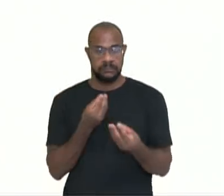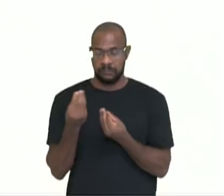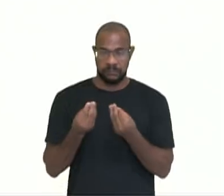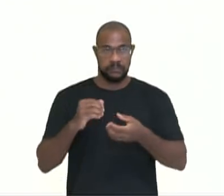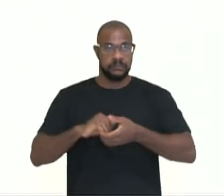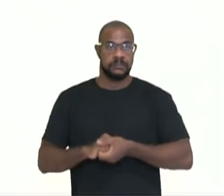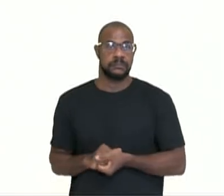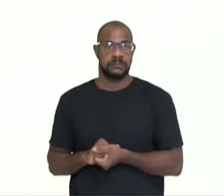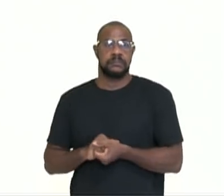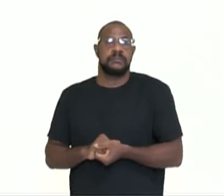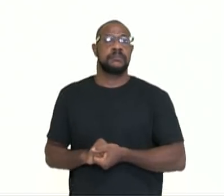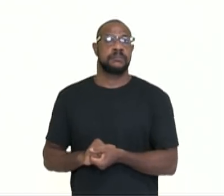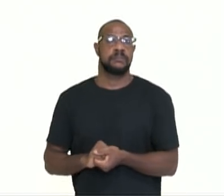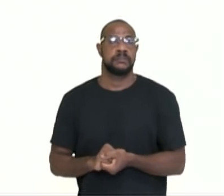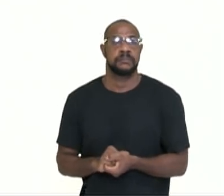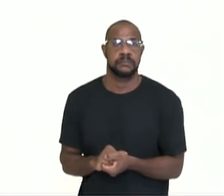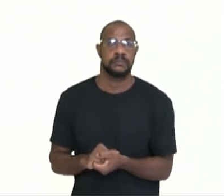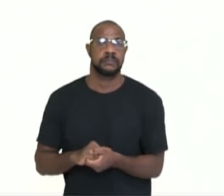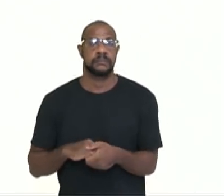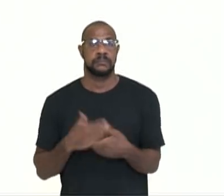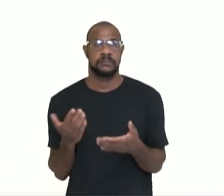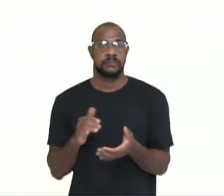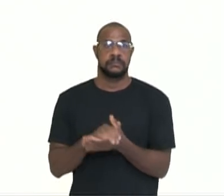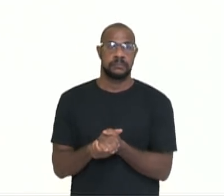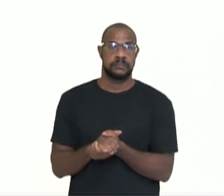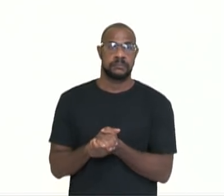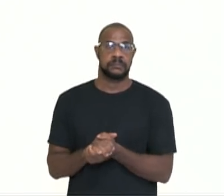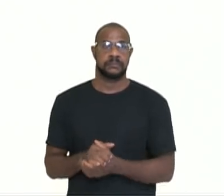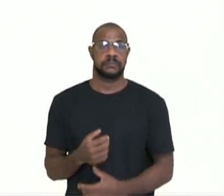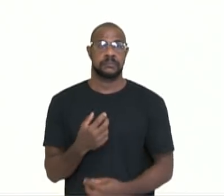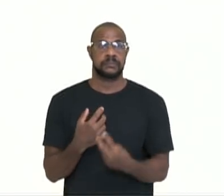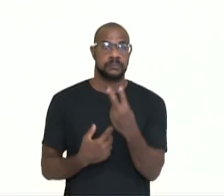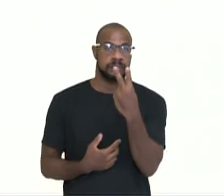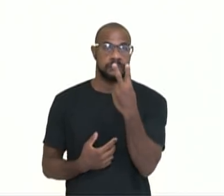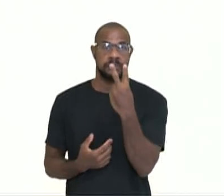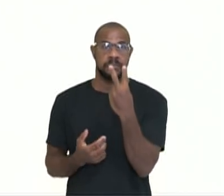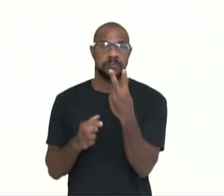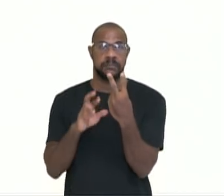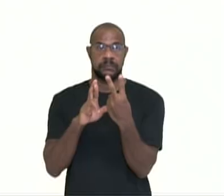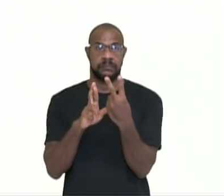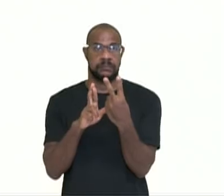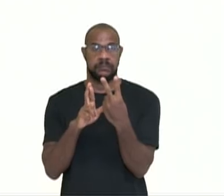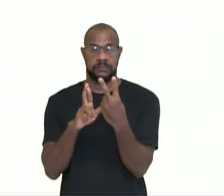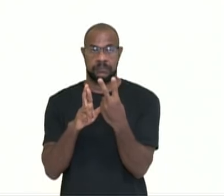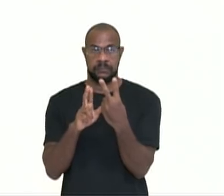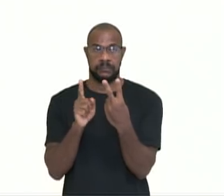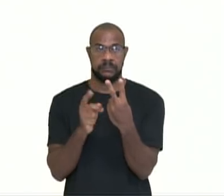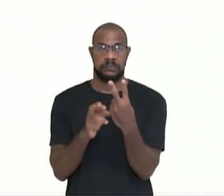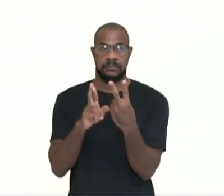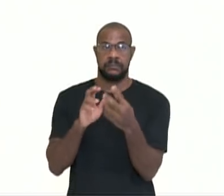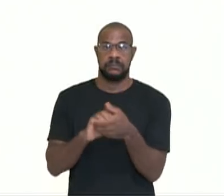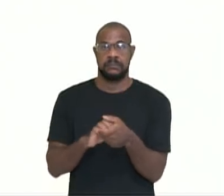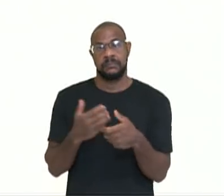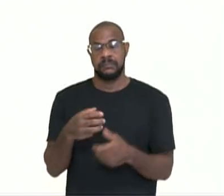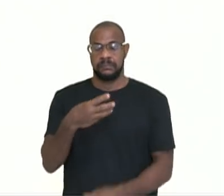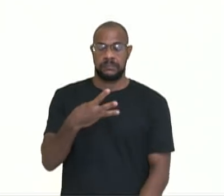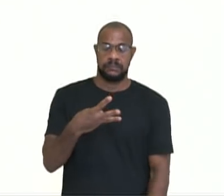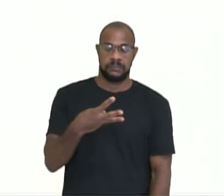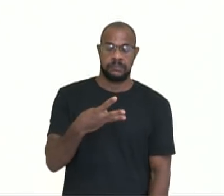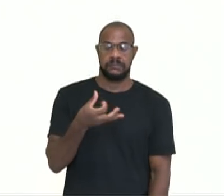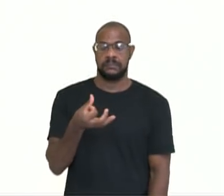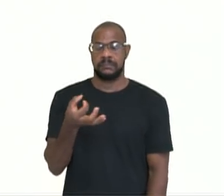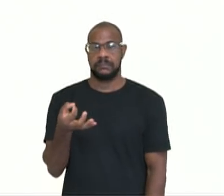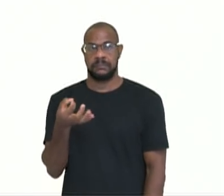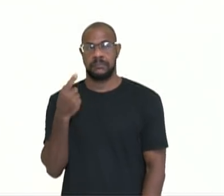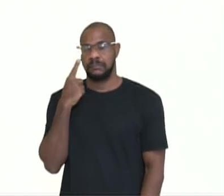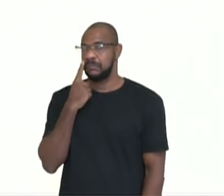circunferência inteira, é relativo ao arco de 2π, ou seja, o 360 graus, aqui